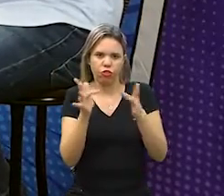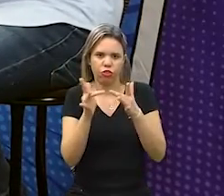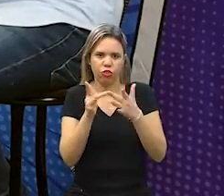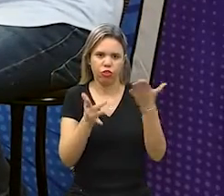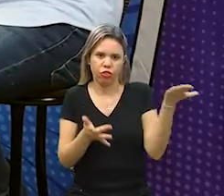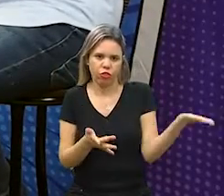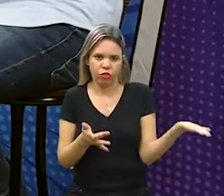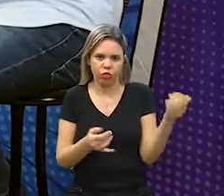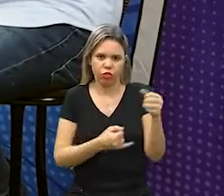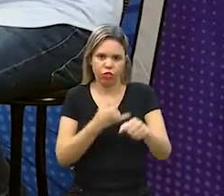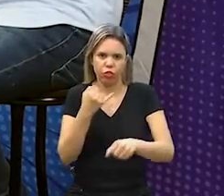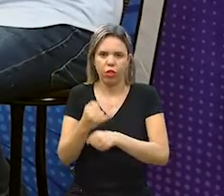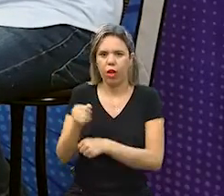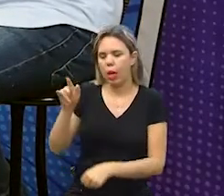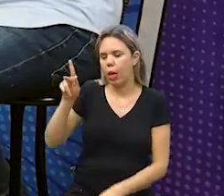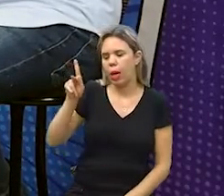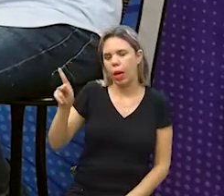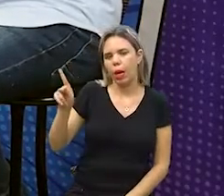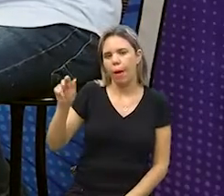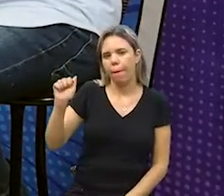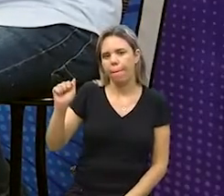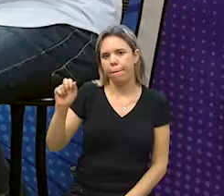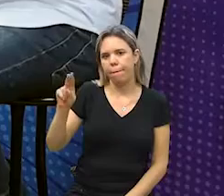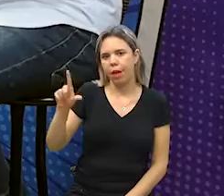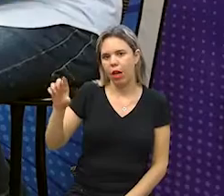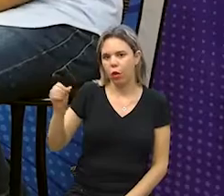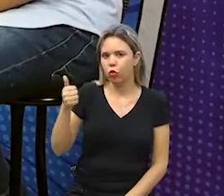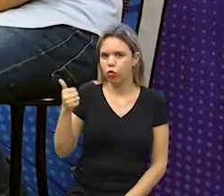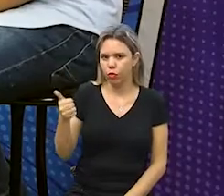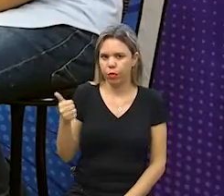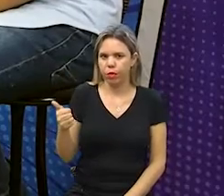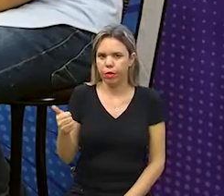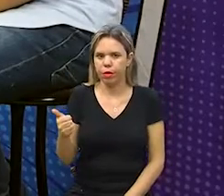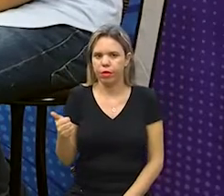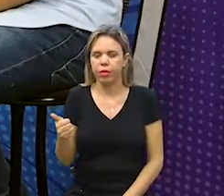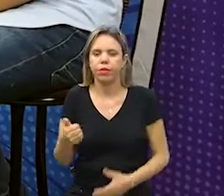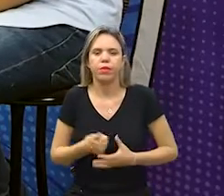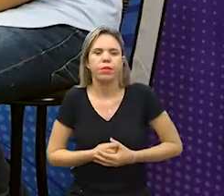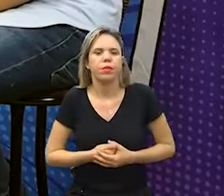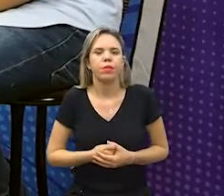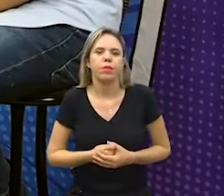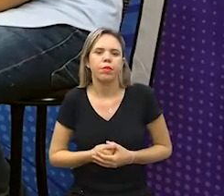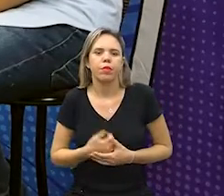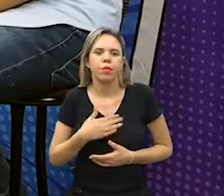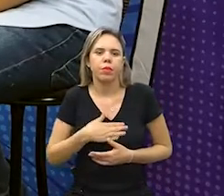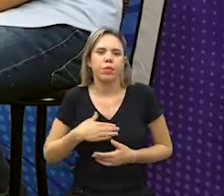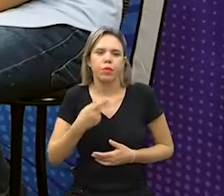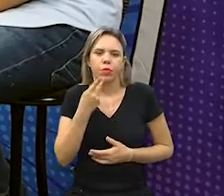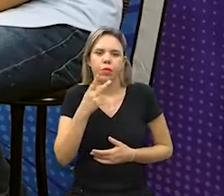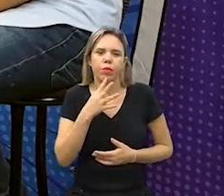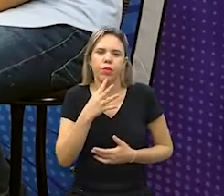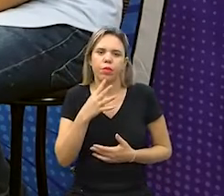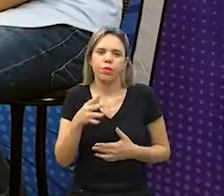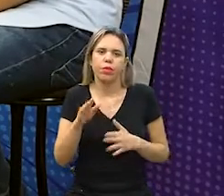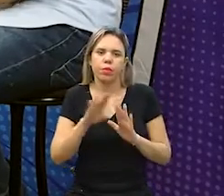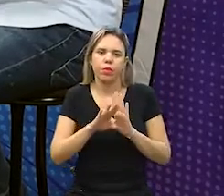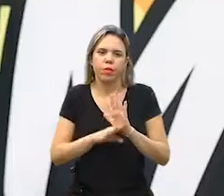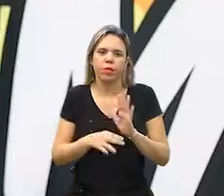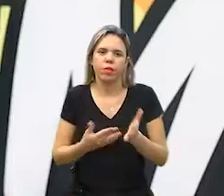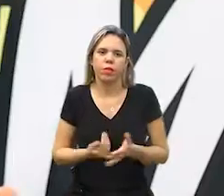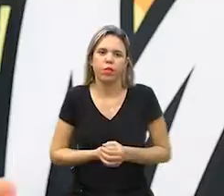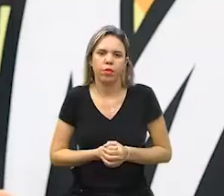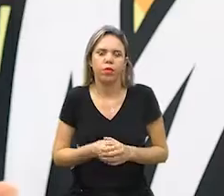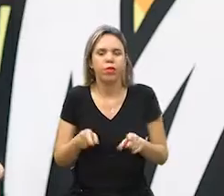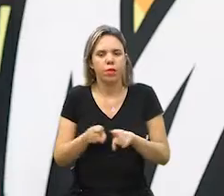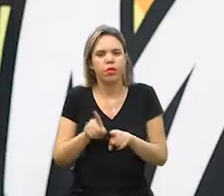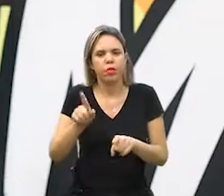conectado aqui comigo o Paulo. Paulo, tudo bem? Tudo bem. Prazer estar com você no programa. O